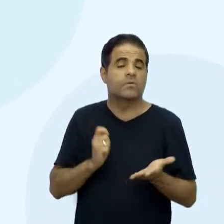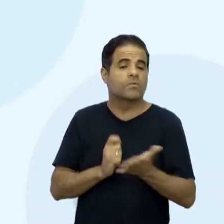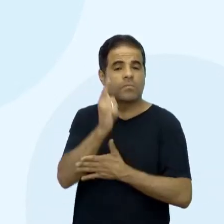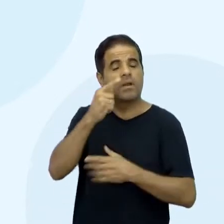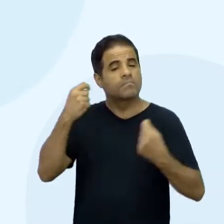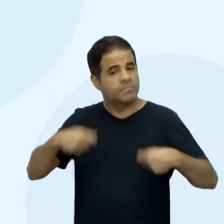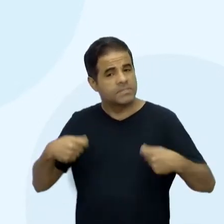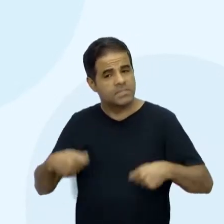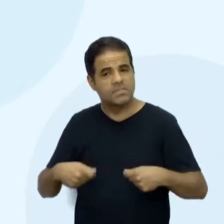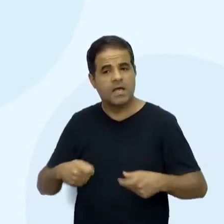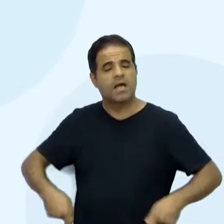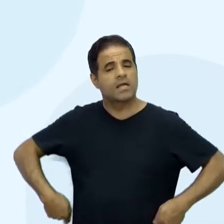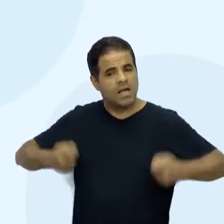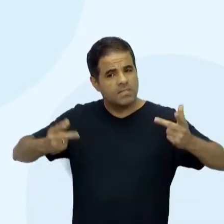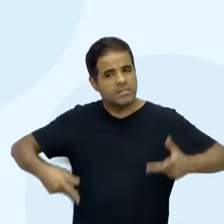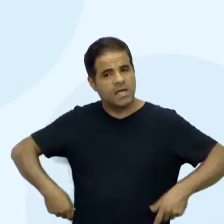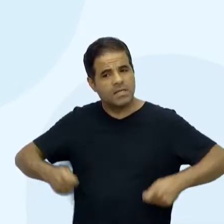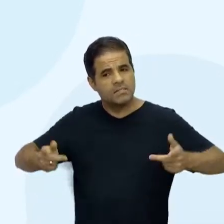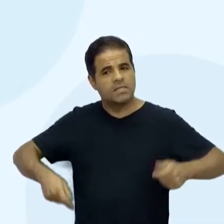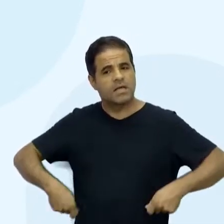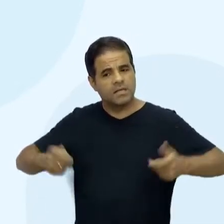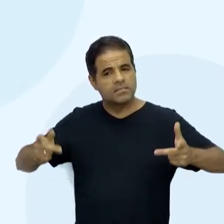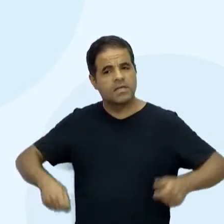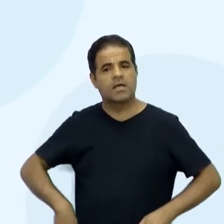Eu precisava gastar esses